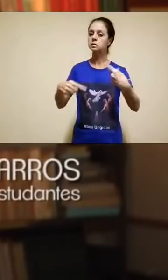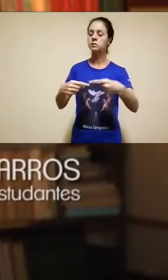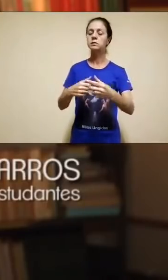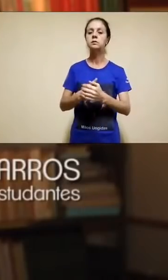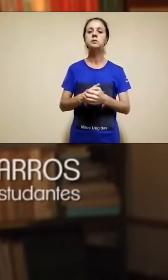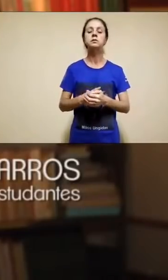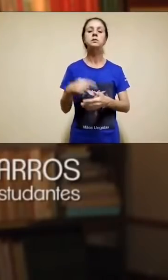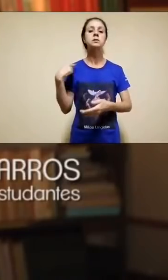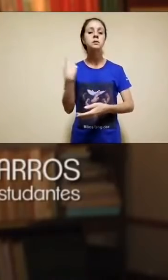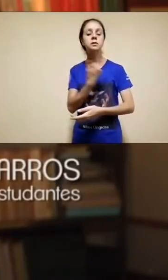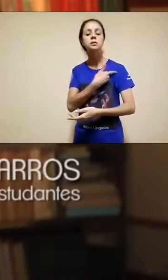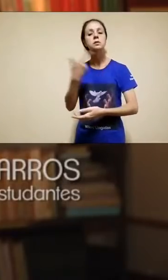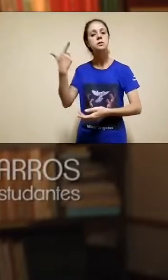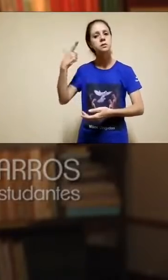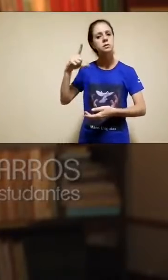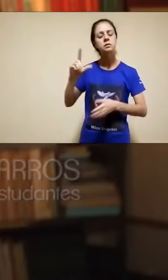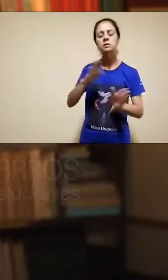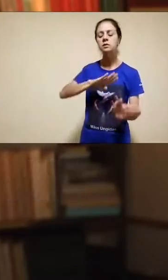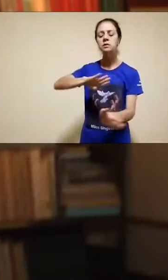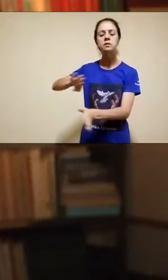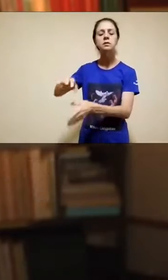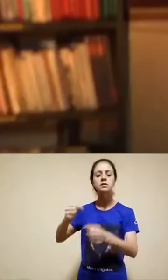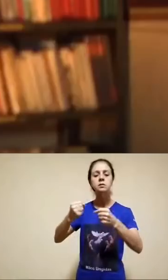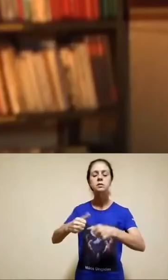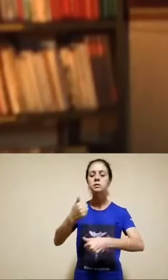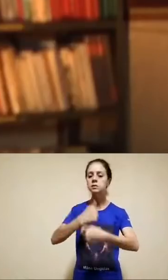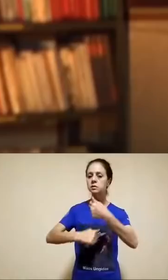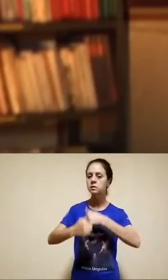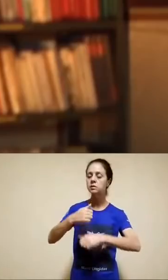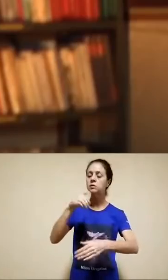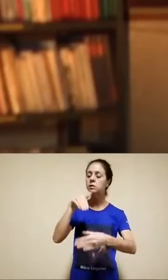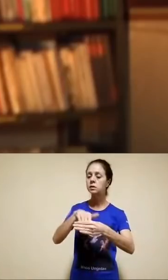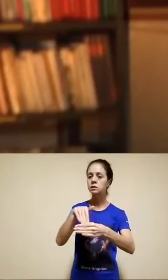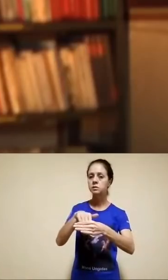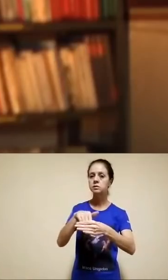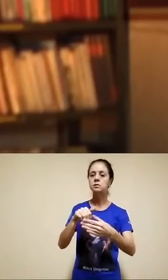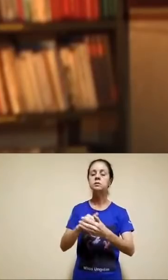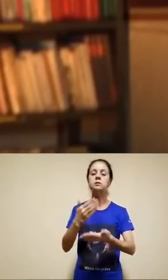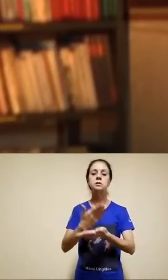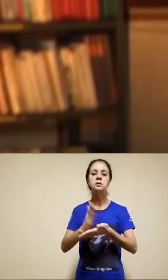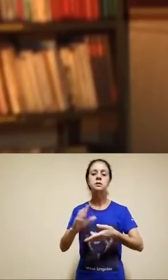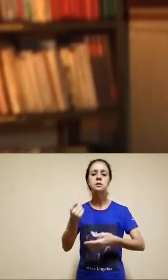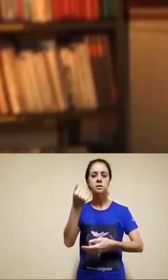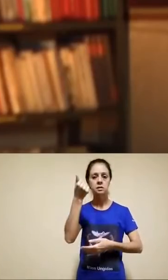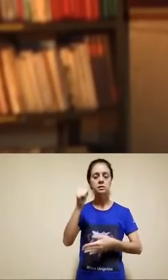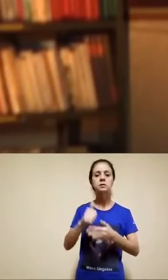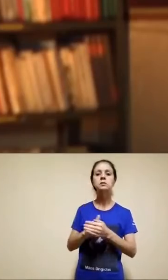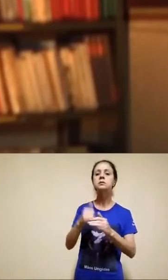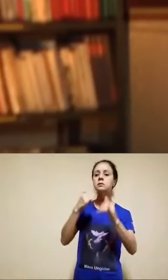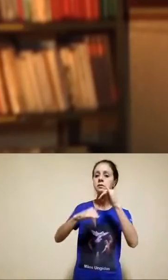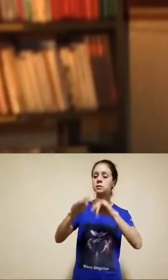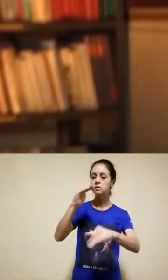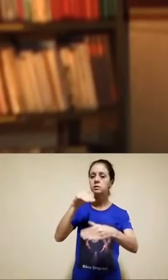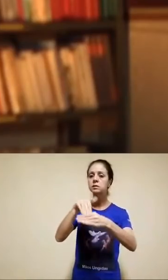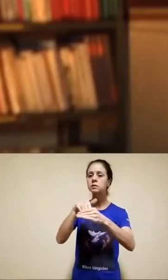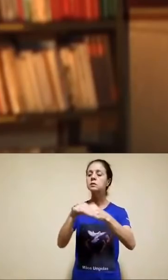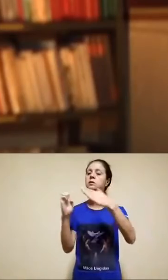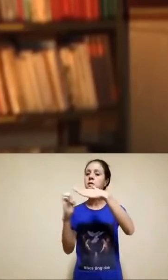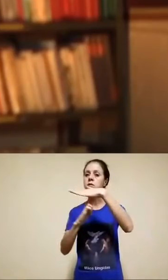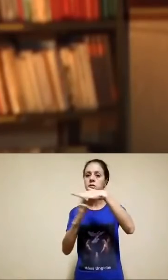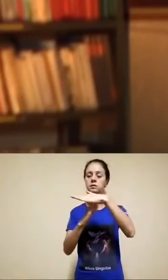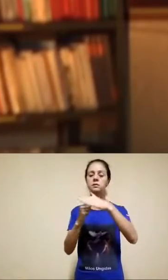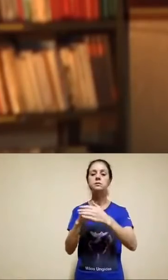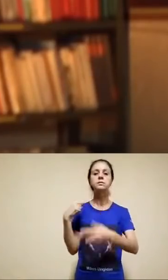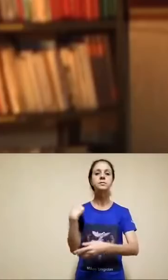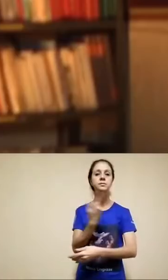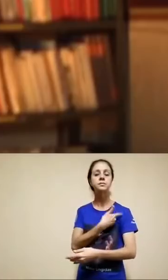que a gente consiga afastar o poder econômico das eleições, acabando com o financiamento das campanhas eleitorais por empresas,